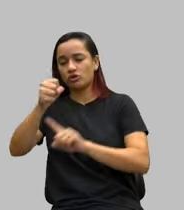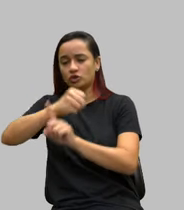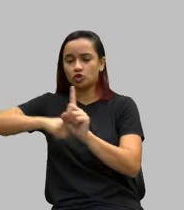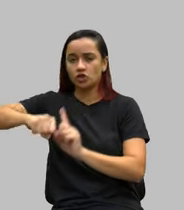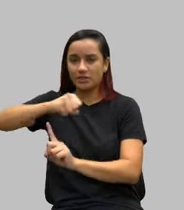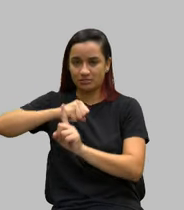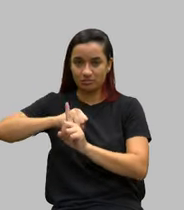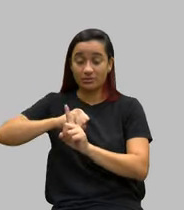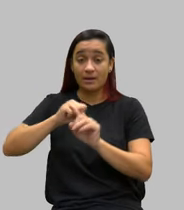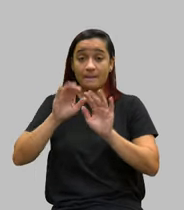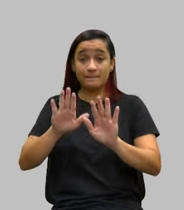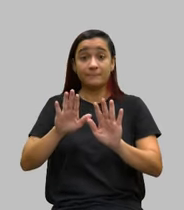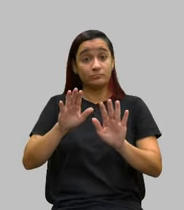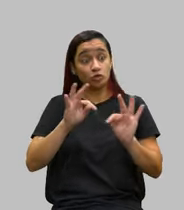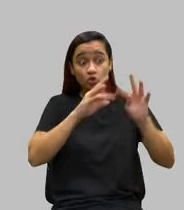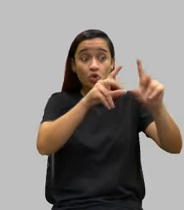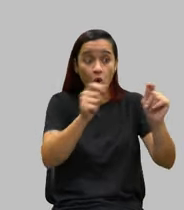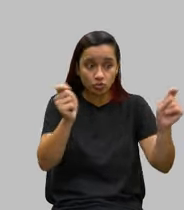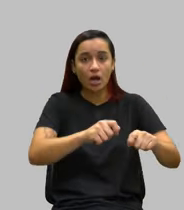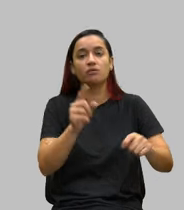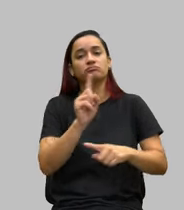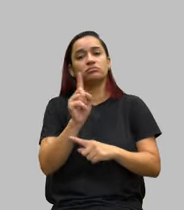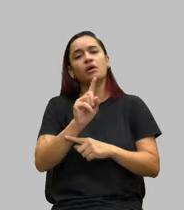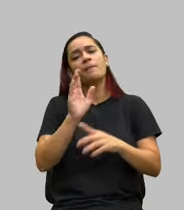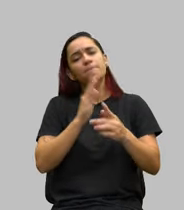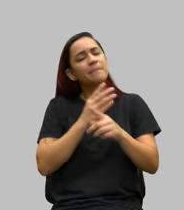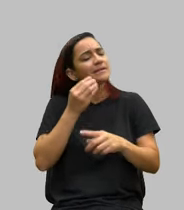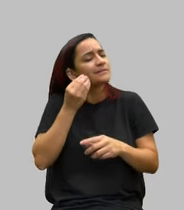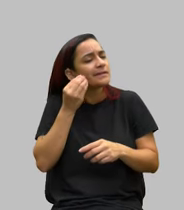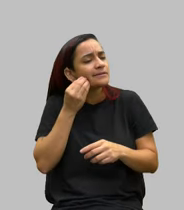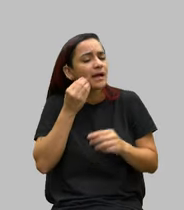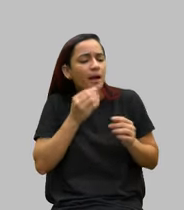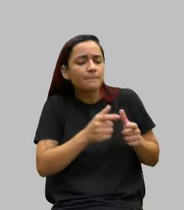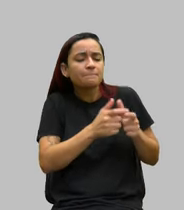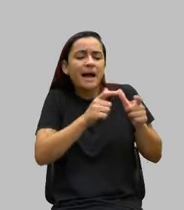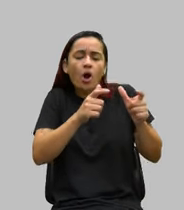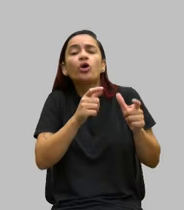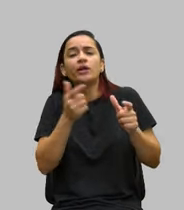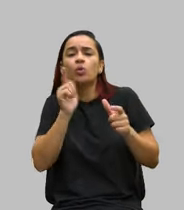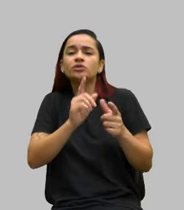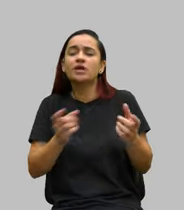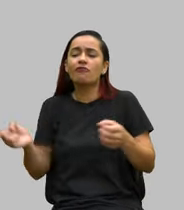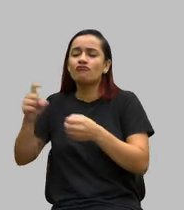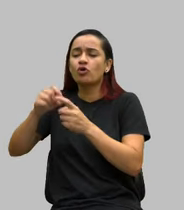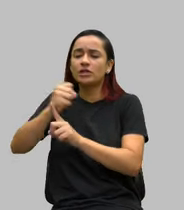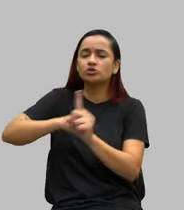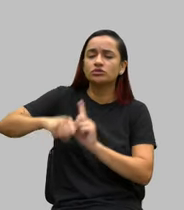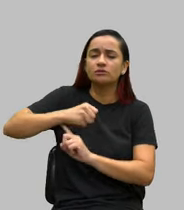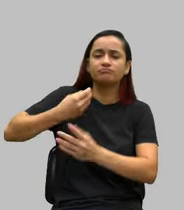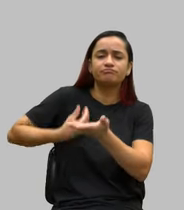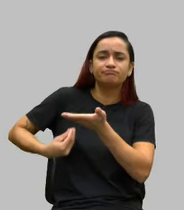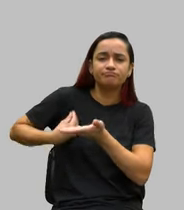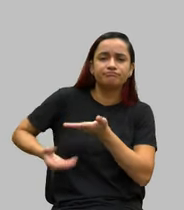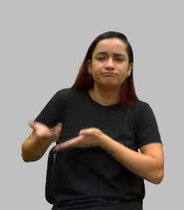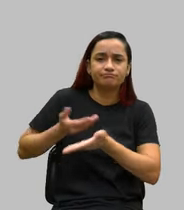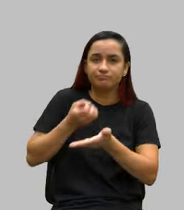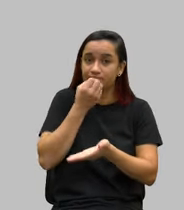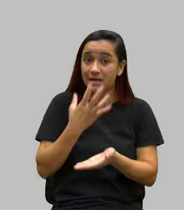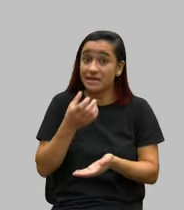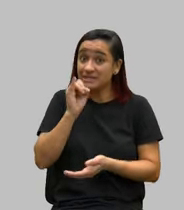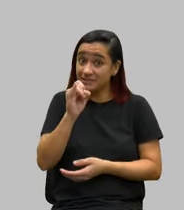a gente pode trabalhar para que muito se ressocializa e existe um tripé muito importante na minha opinião que a gente se tiver sucesso nesse